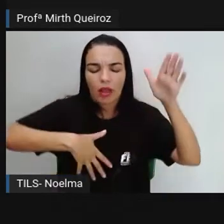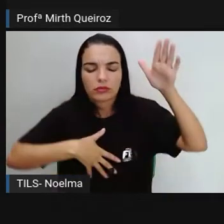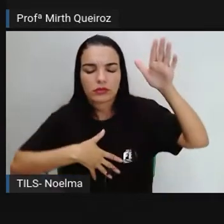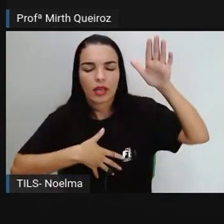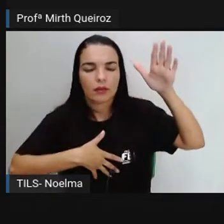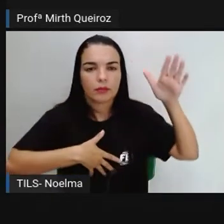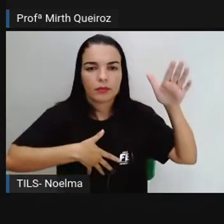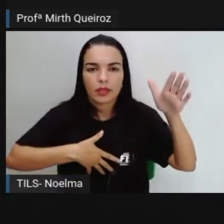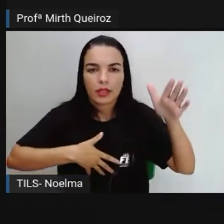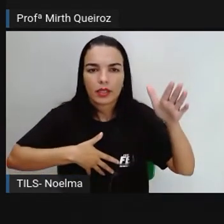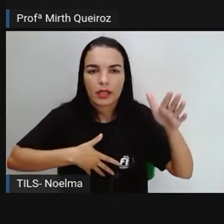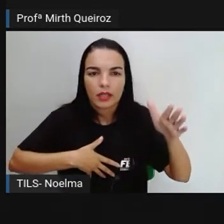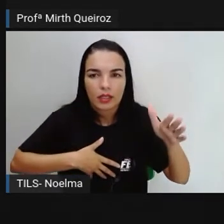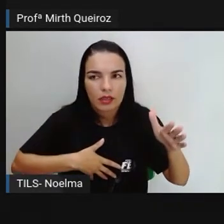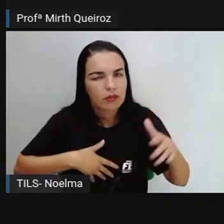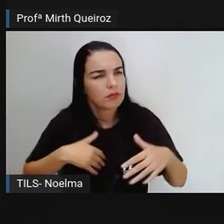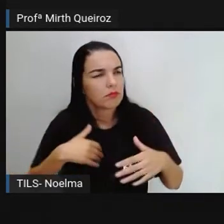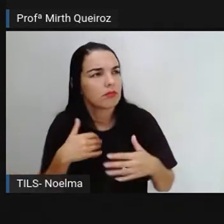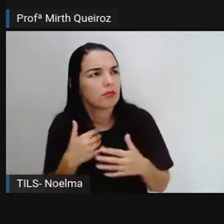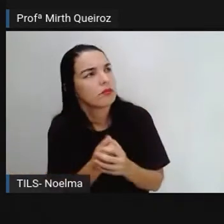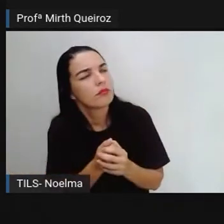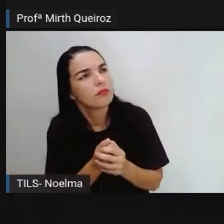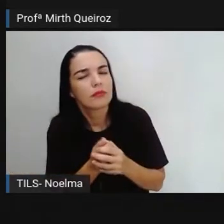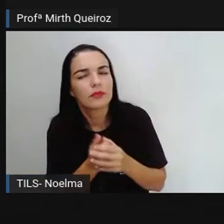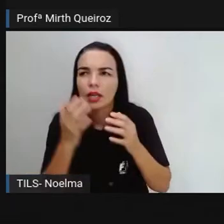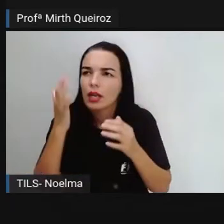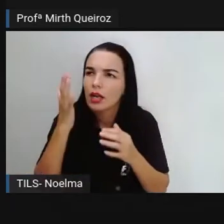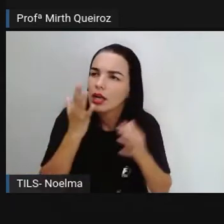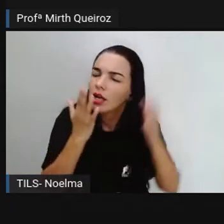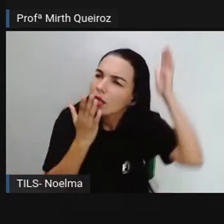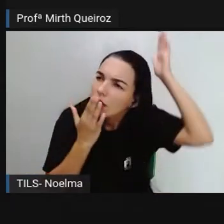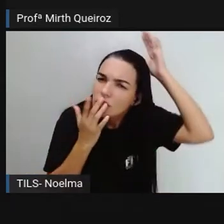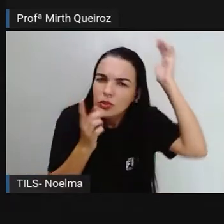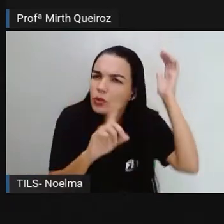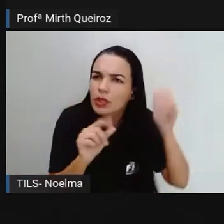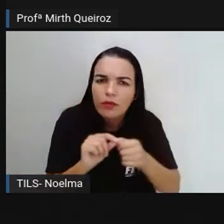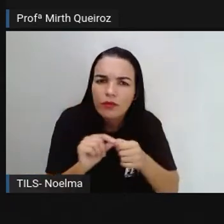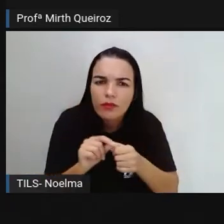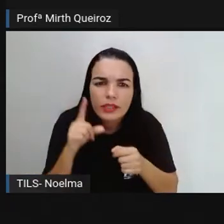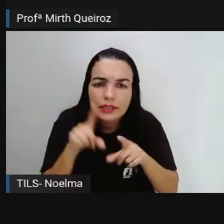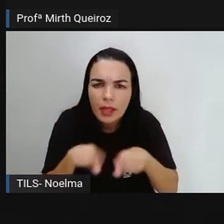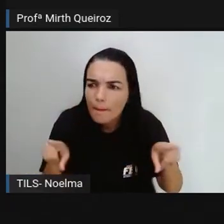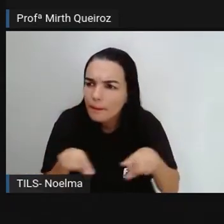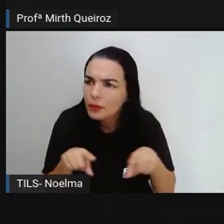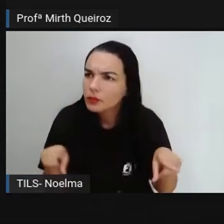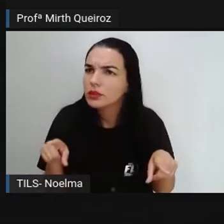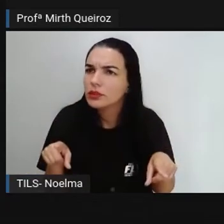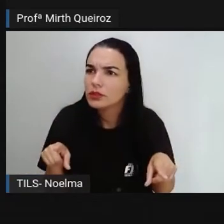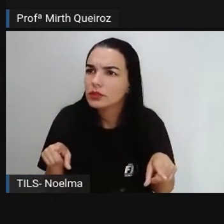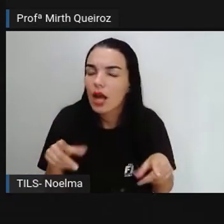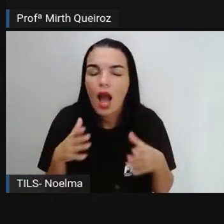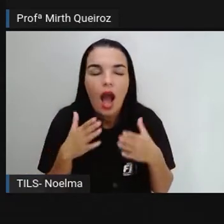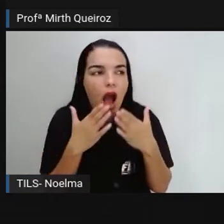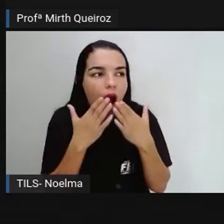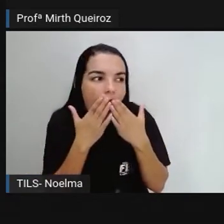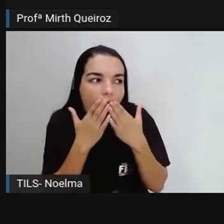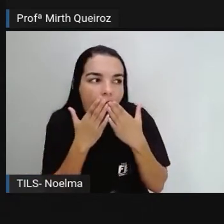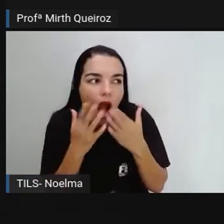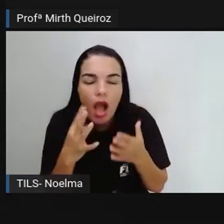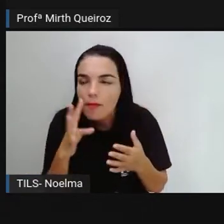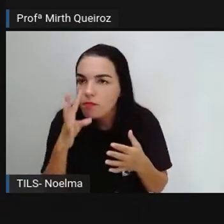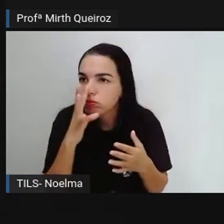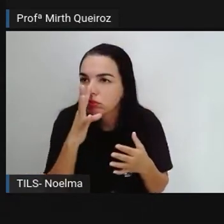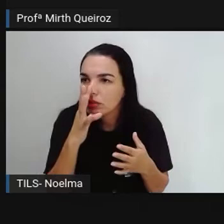Os índios não fazem música, eu fiquei pensando. Os índios fazem música e são exímios, são grandes